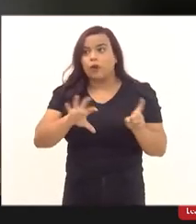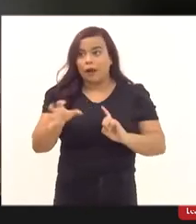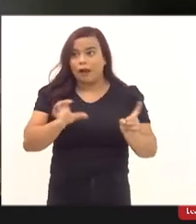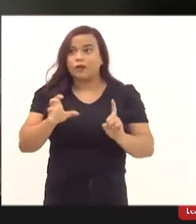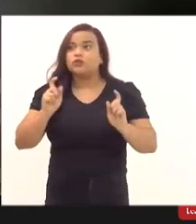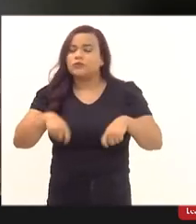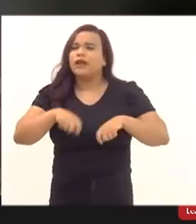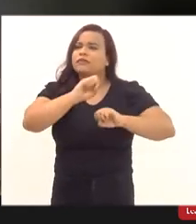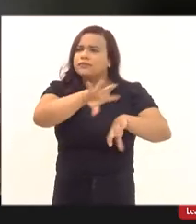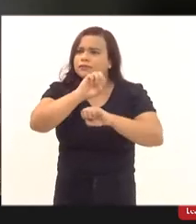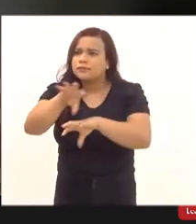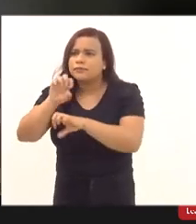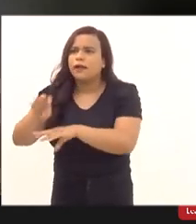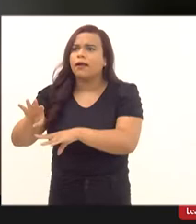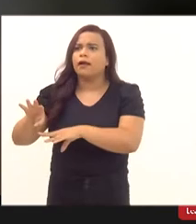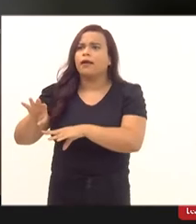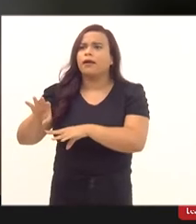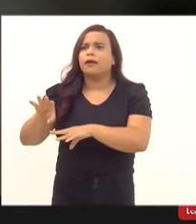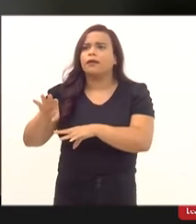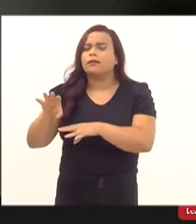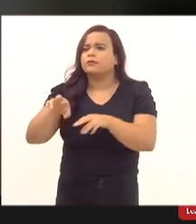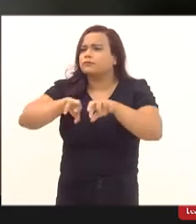alfabetizar elementos